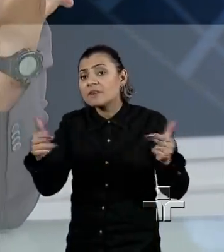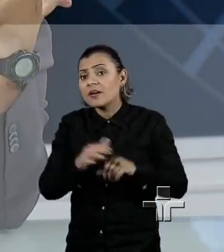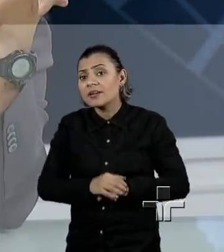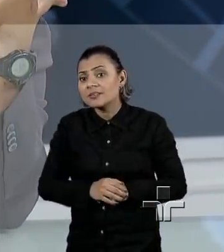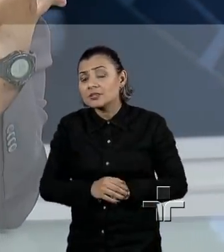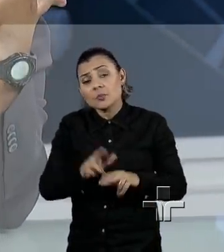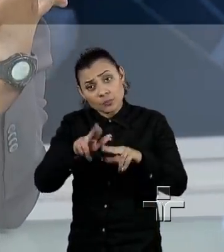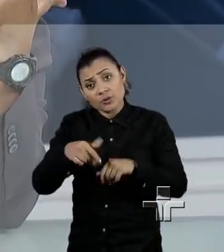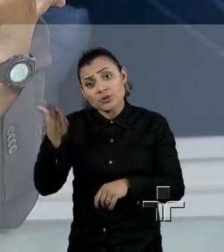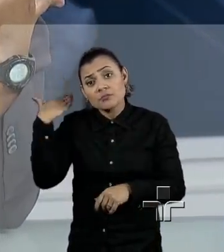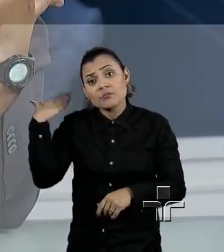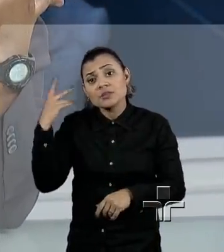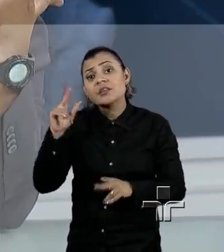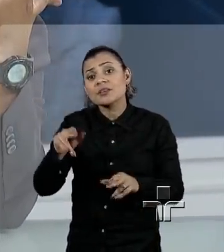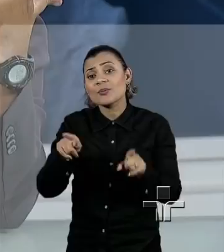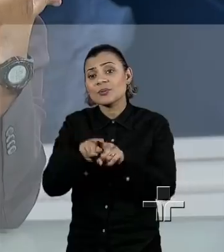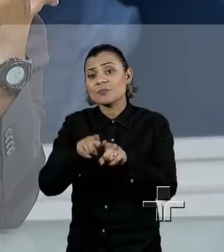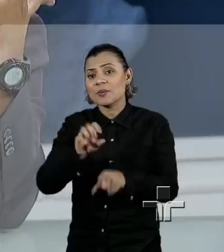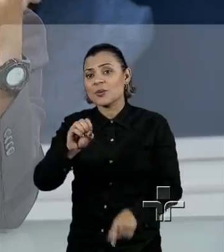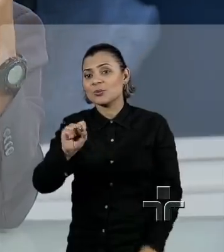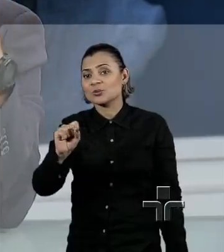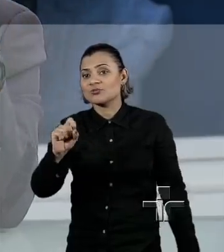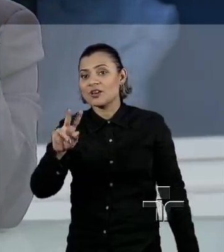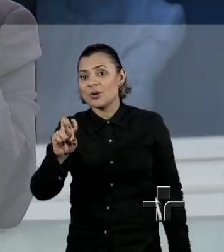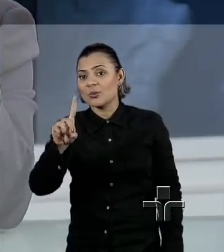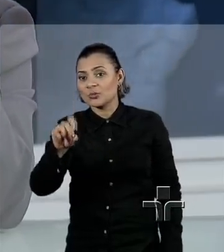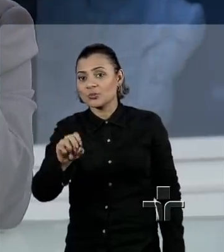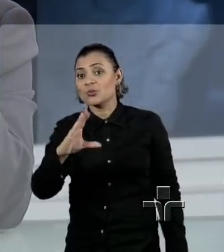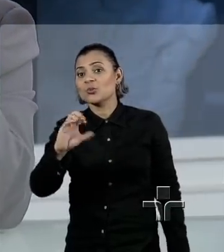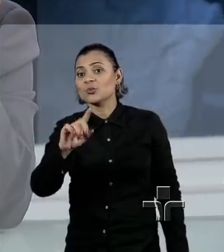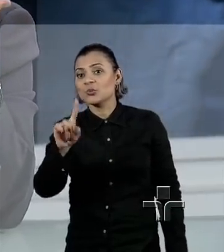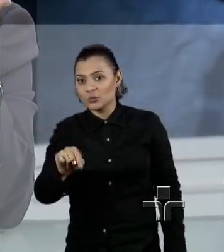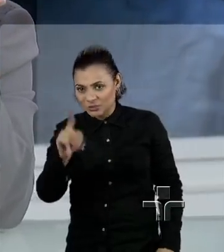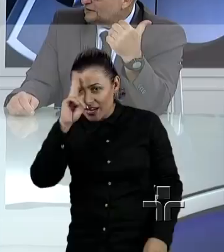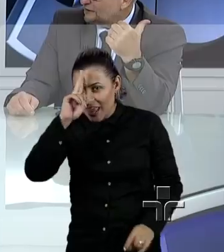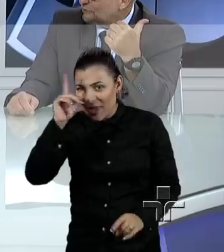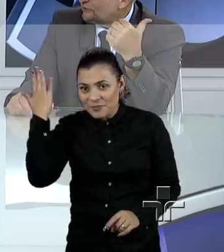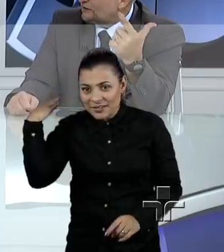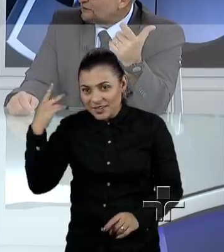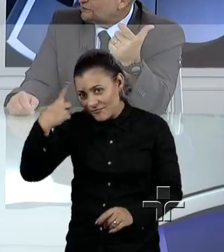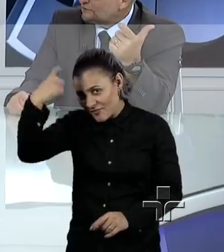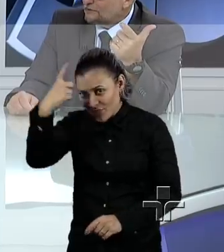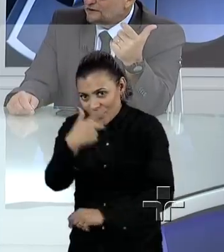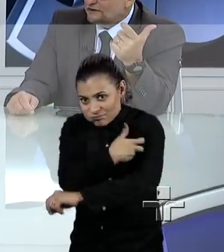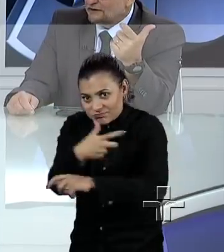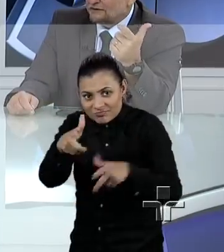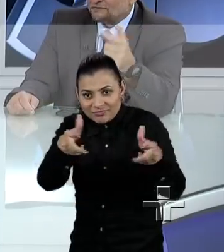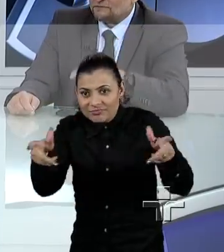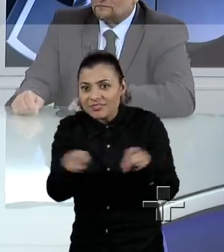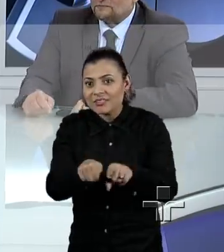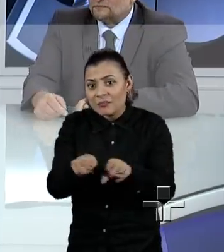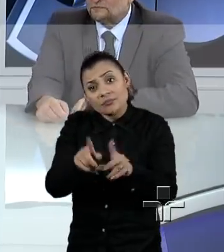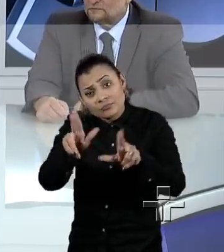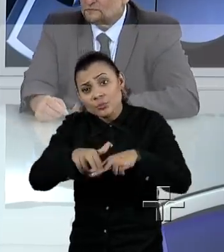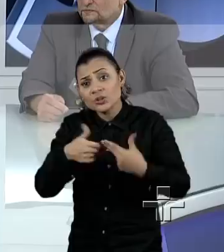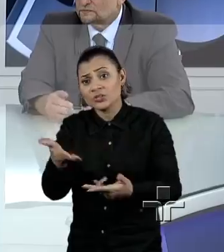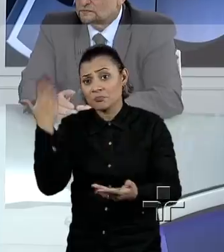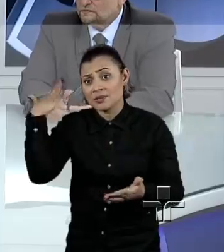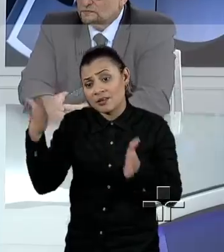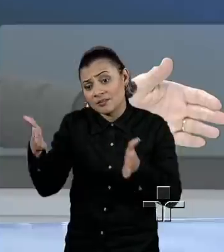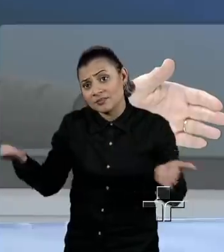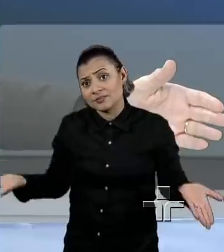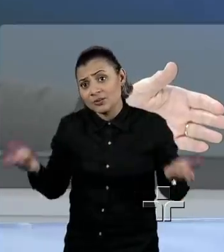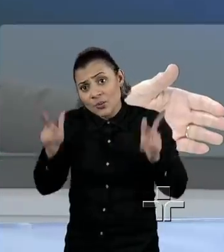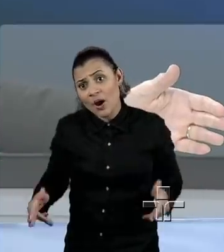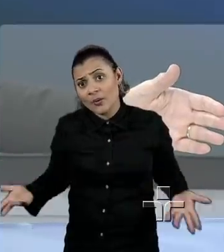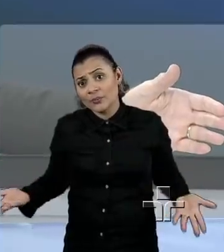ainda no tempo do Oswaldo Cruz, onde você tem que caçar rato e matar mosquito. E, William, só para não deixar de responder o ouvinte